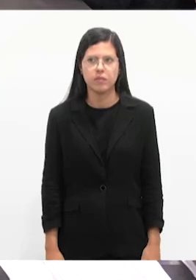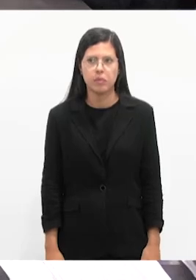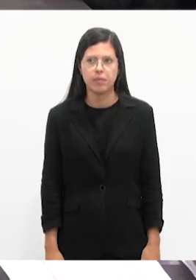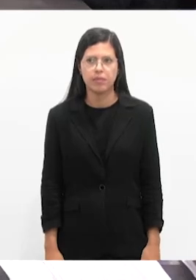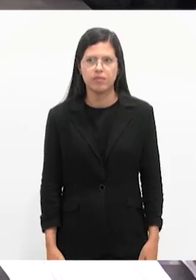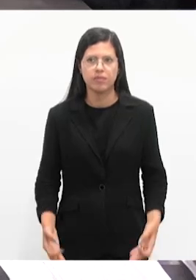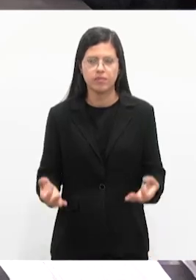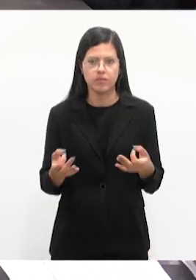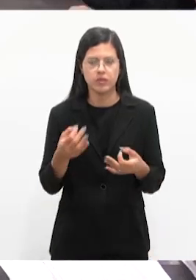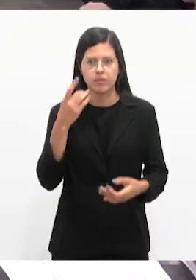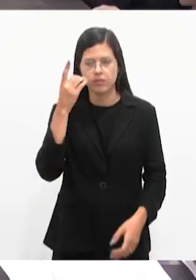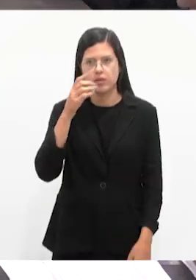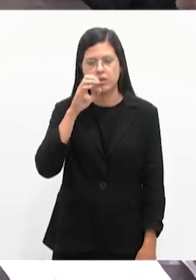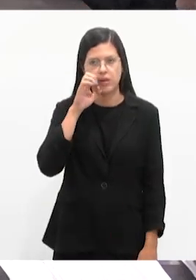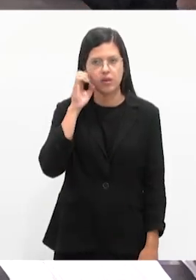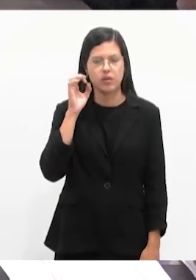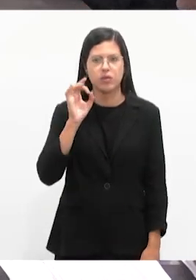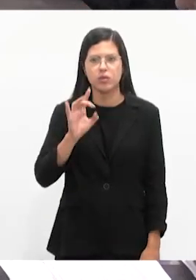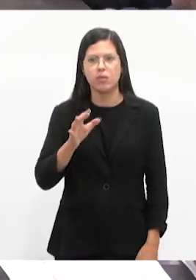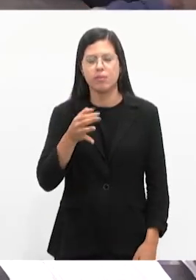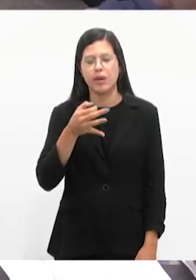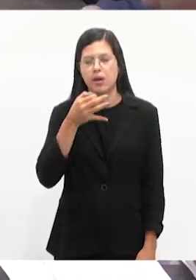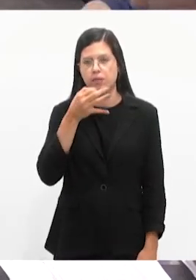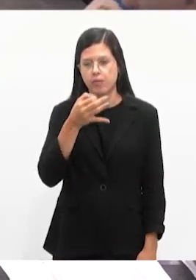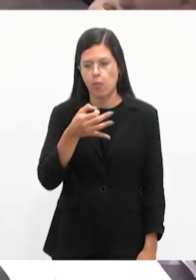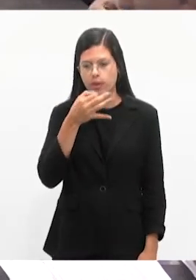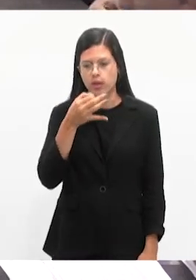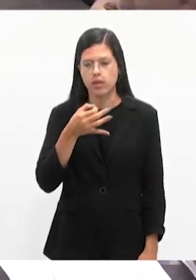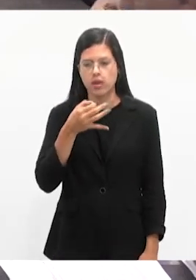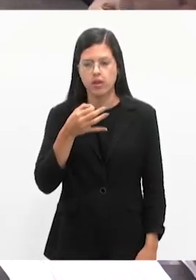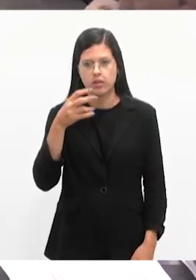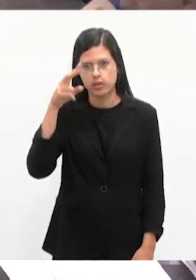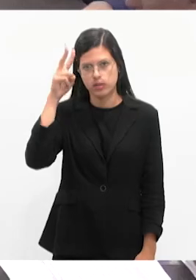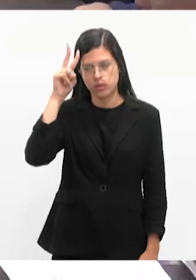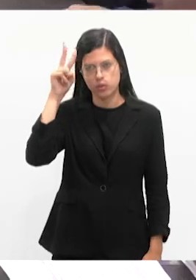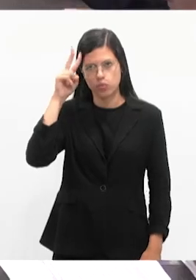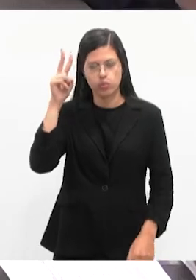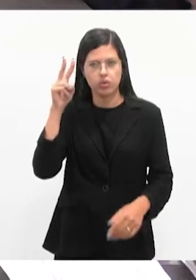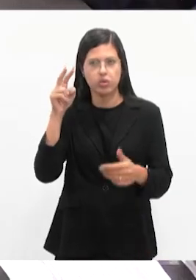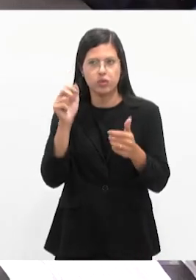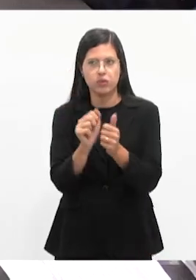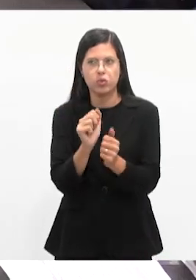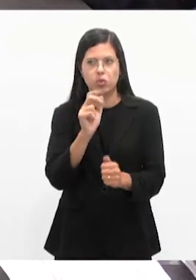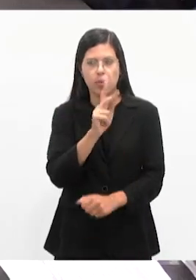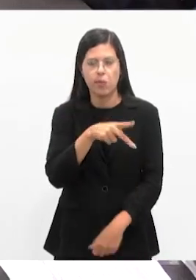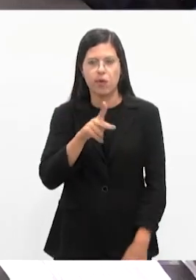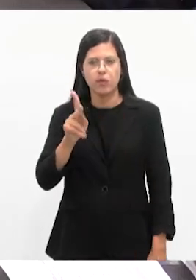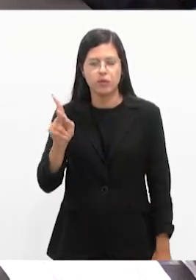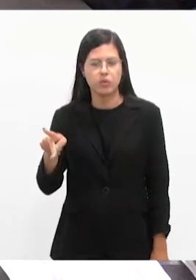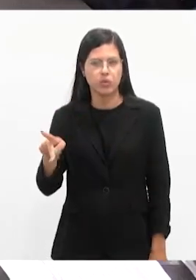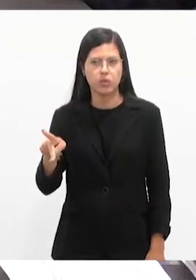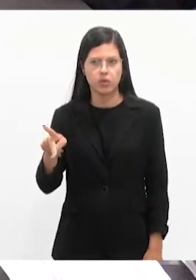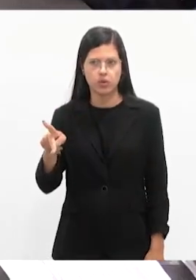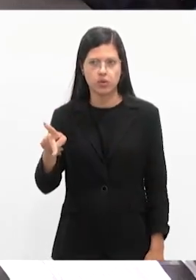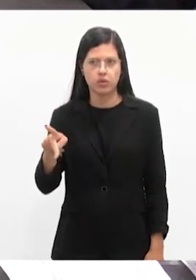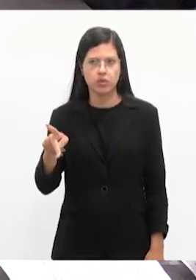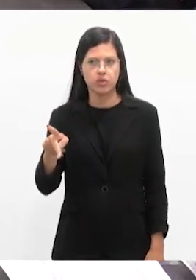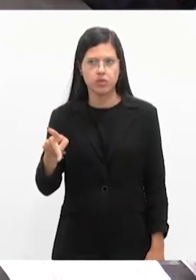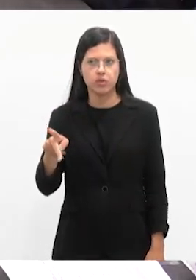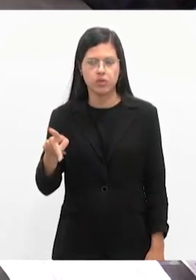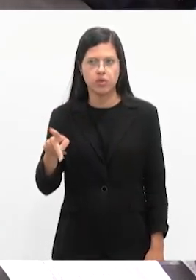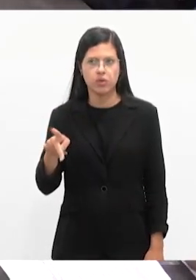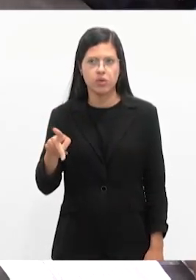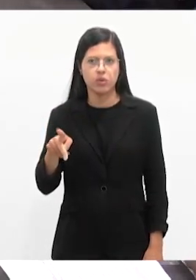Perfeito, deputada Élica. Sim, só para comentar, essa semana, na segunda-feira, eu estive com professoras do